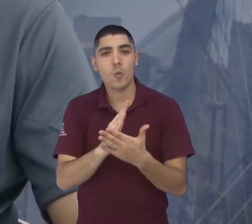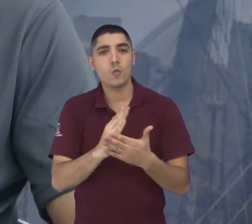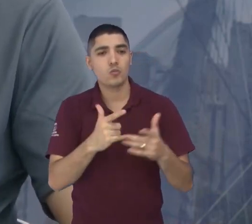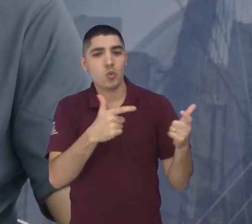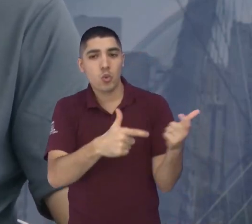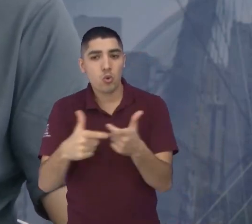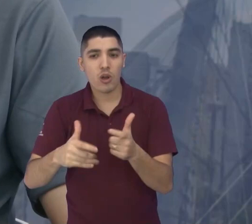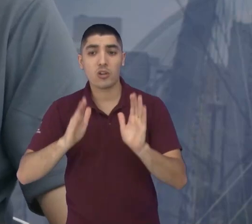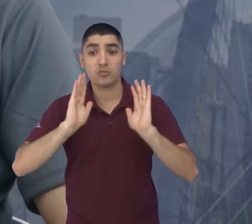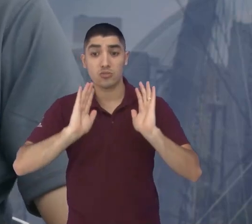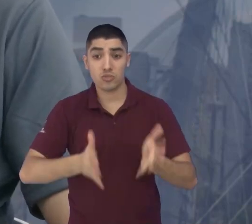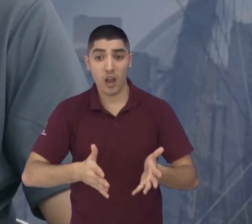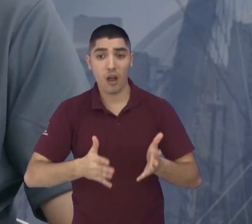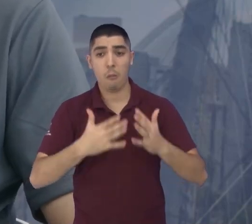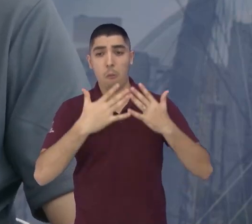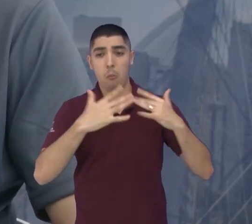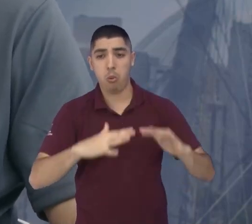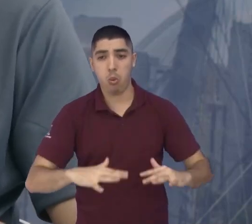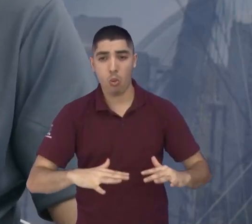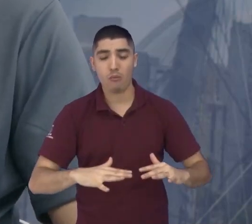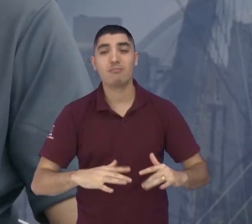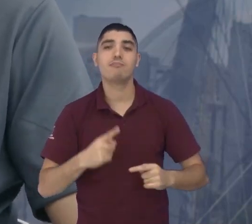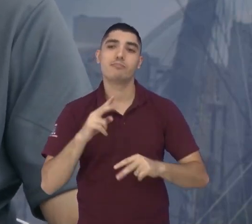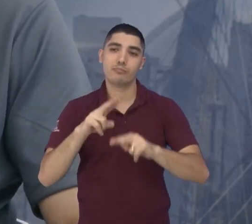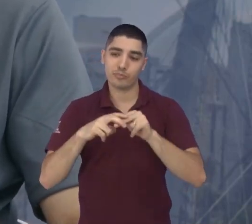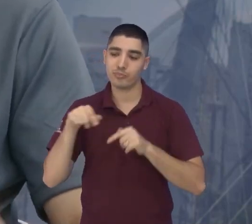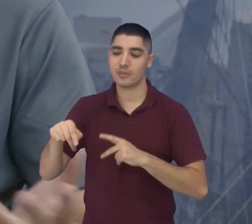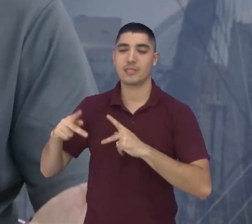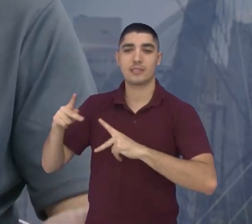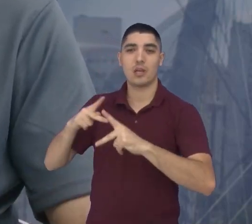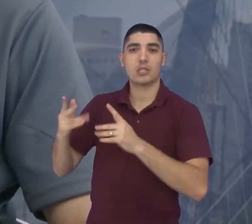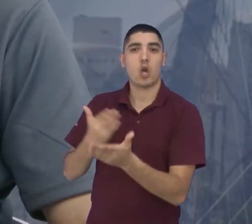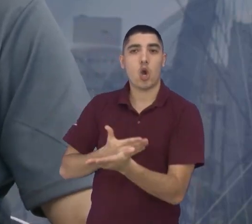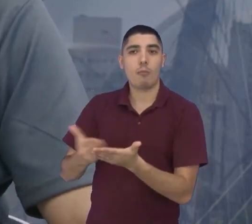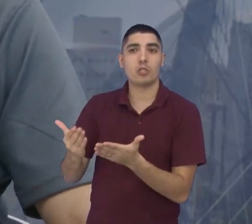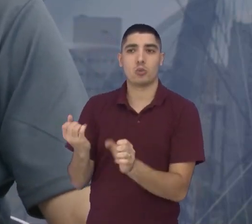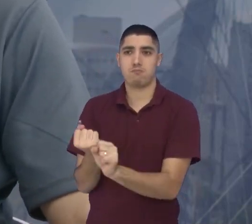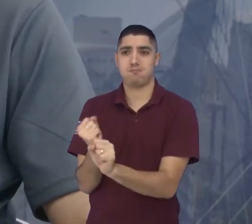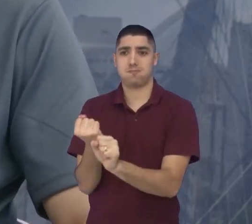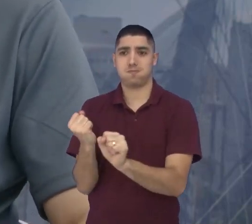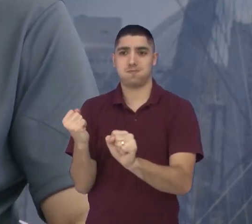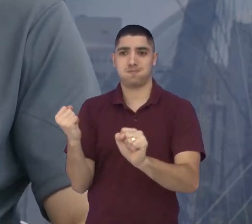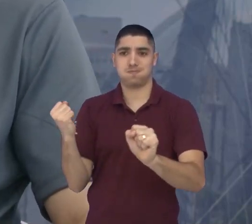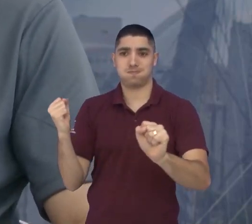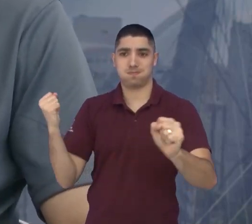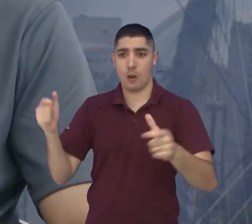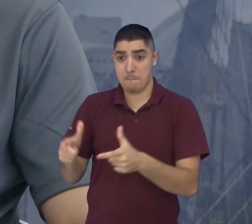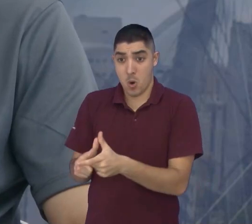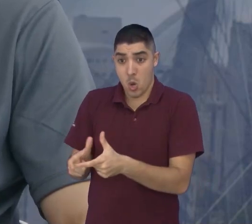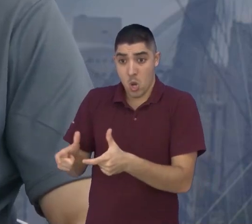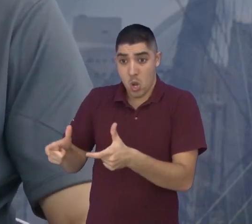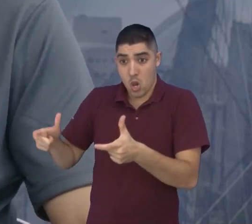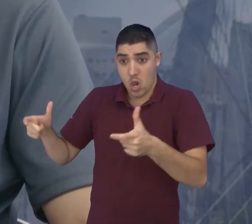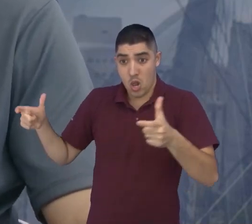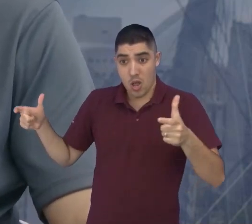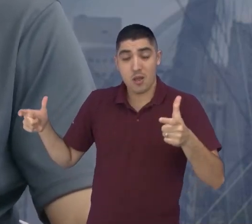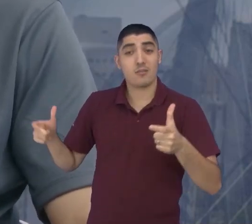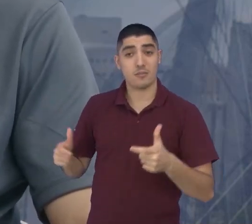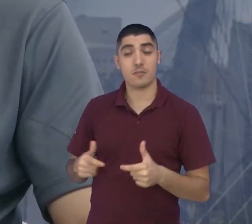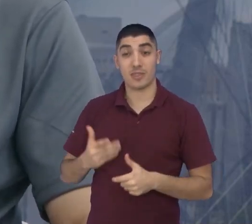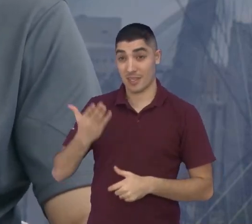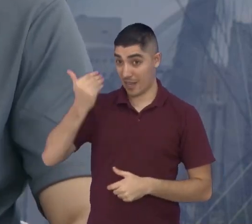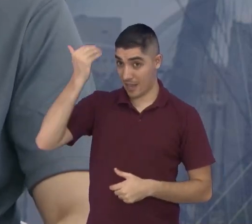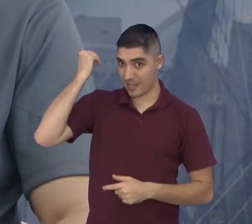história em função desse crescimento desordenado que acontecia. Então, a sociedade joseense, naquela